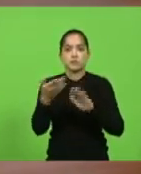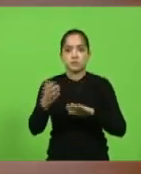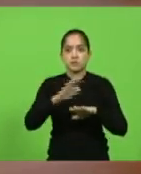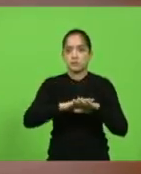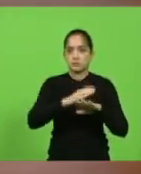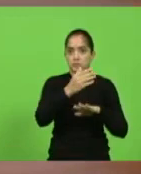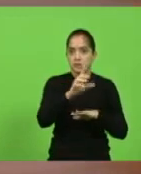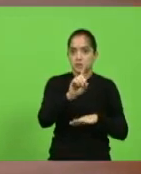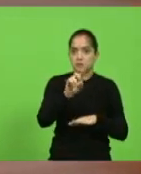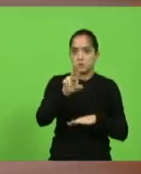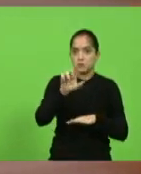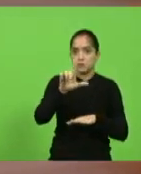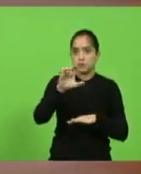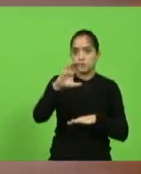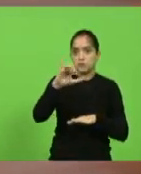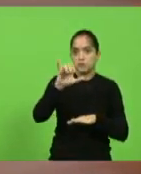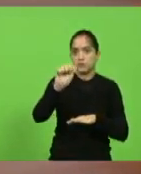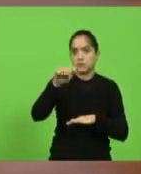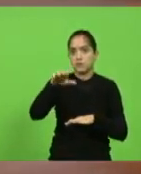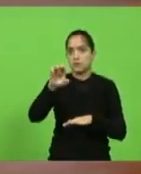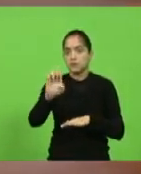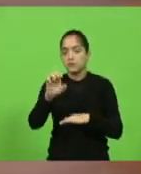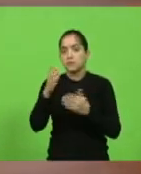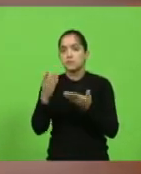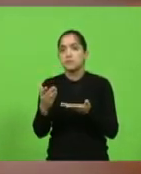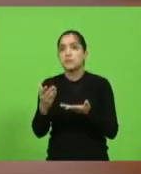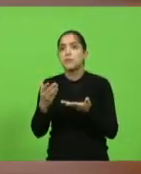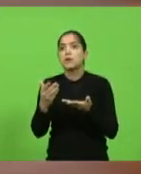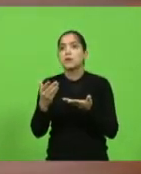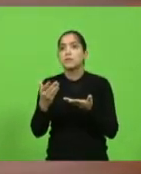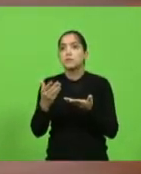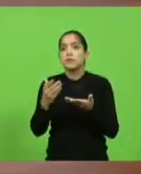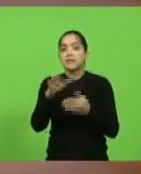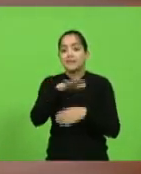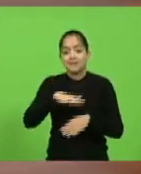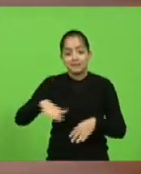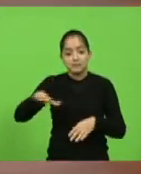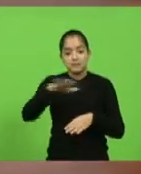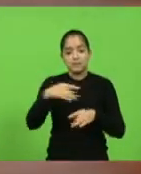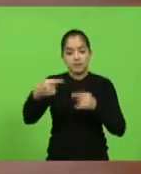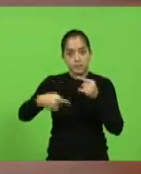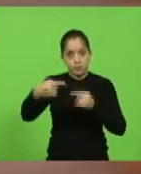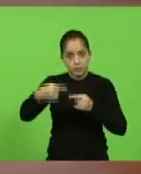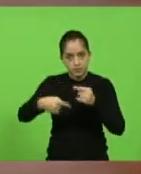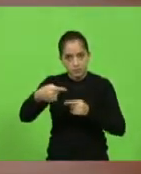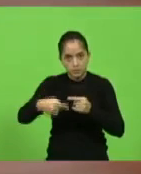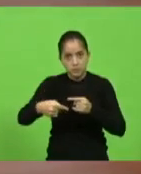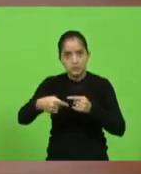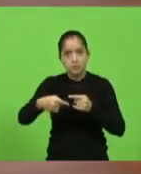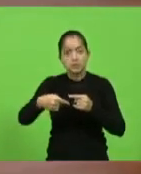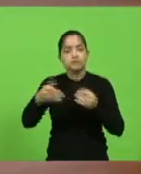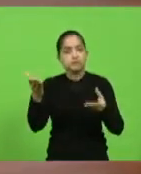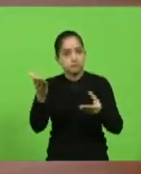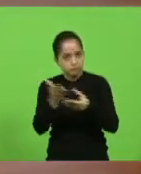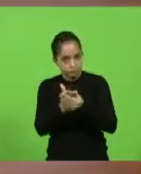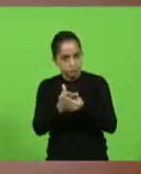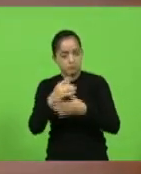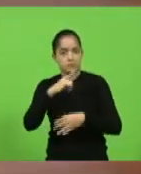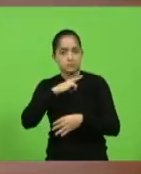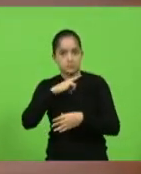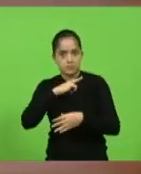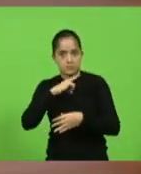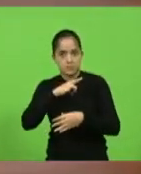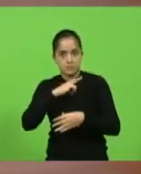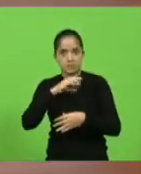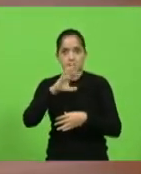Luciane Beckhauser, o fato é que justamente na esfera política houve um inquérito, que foi a